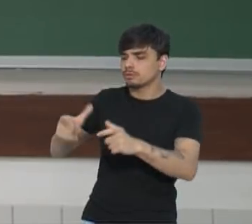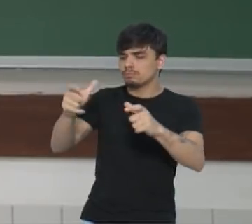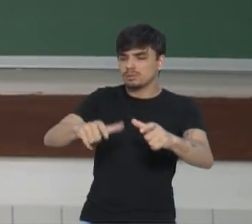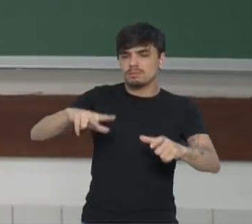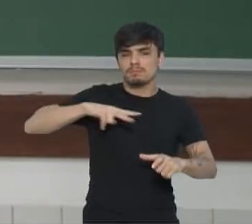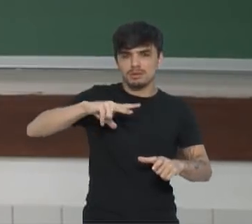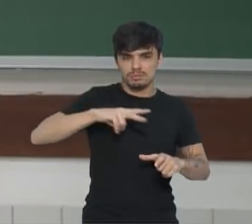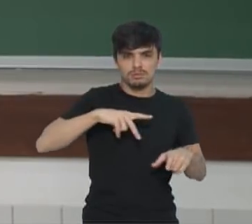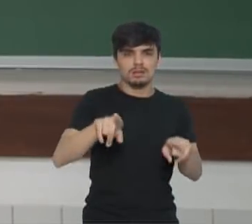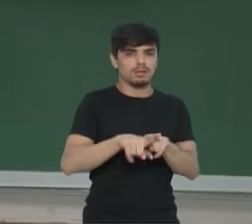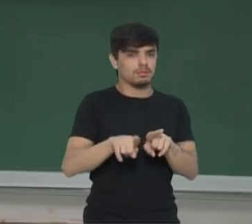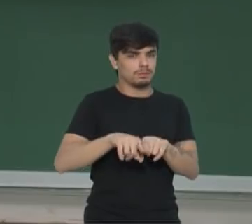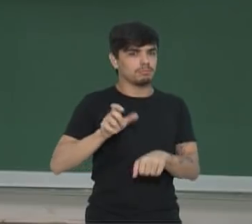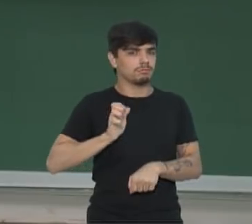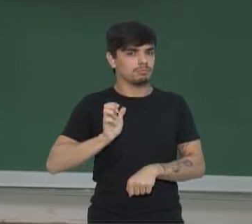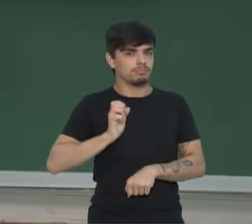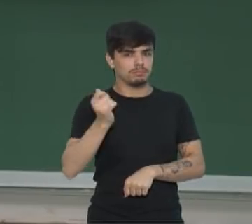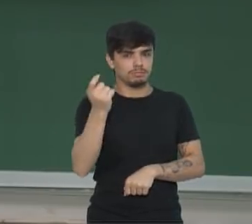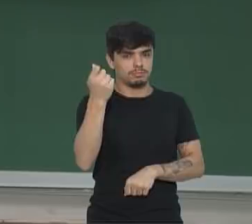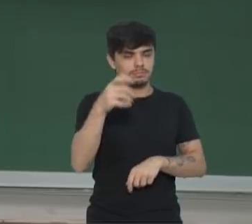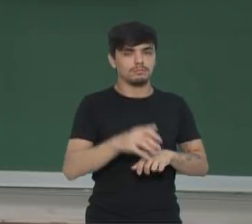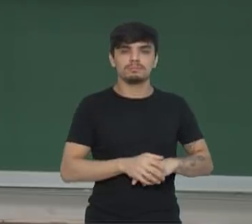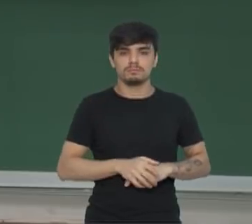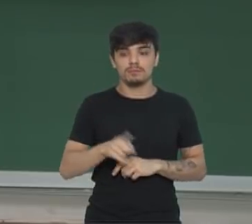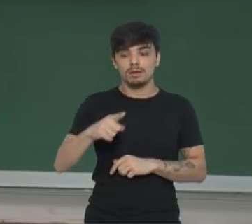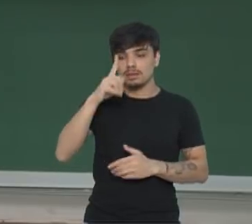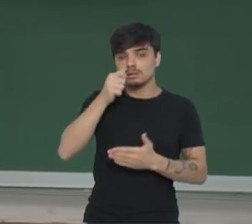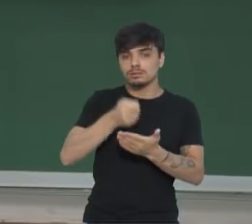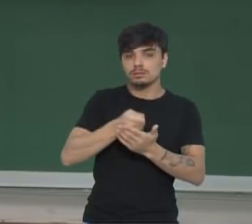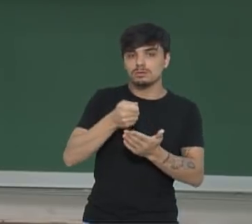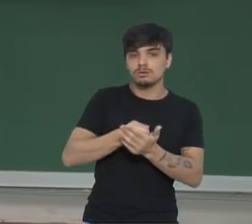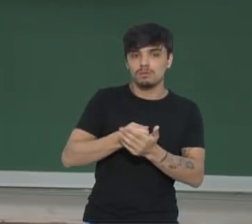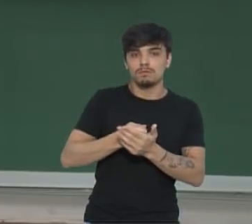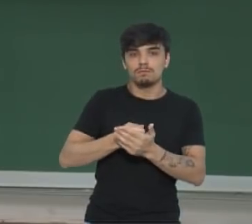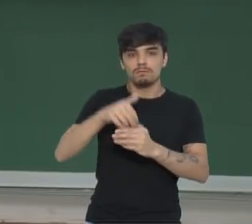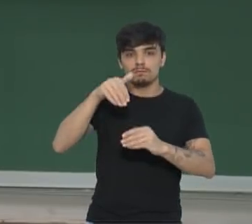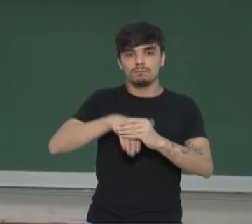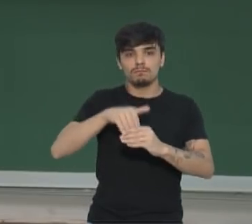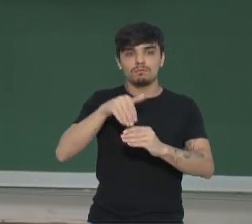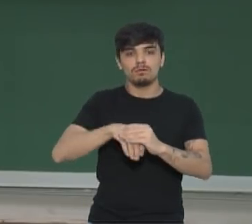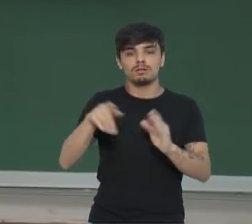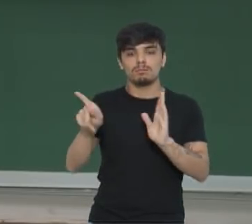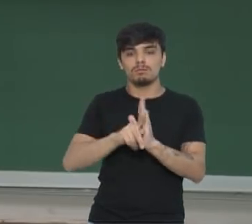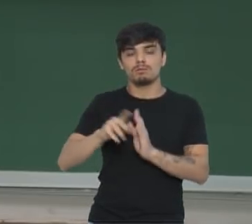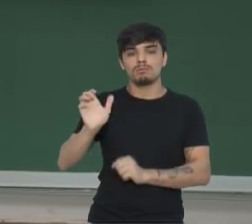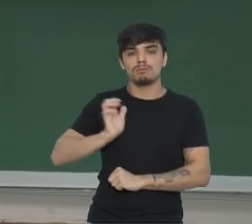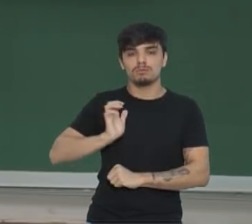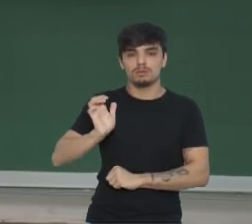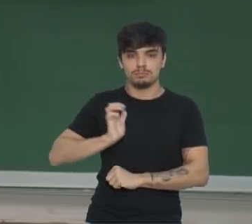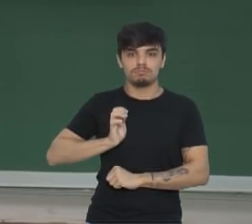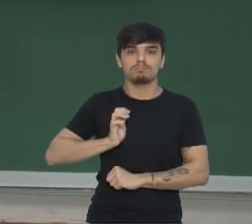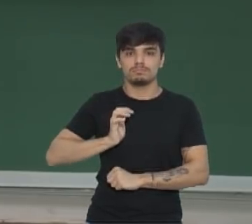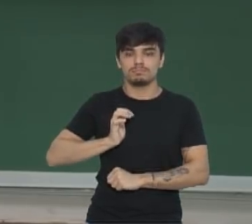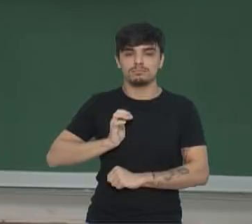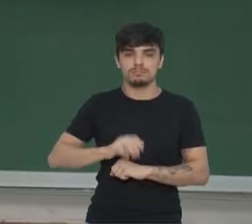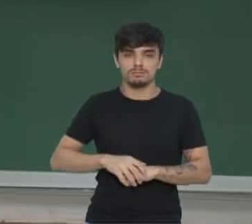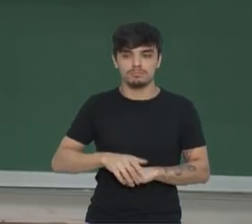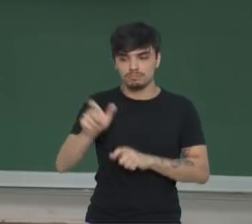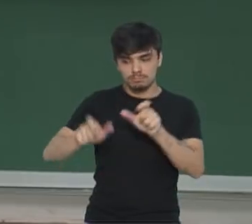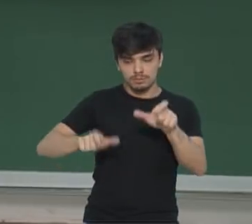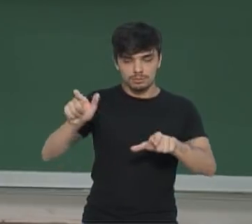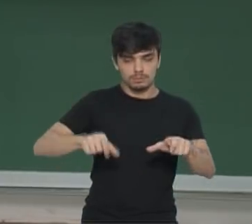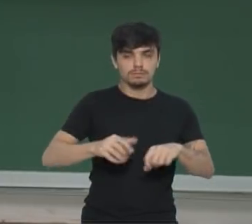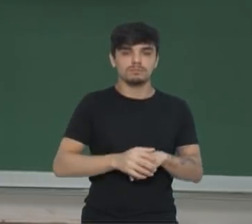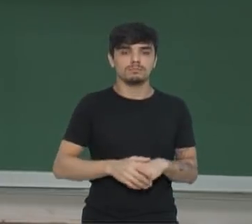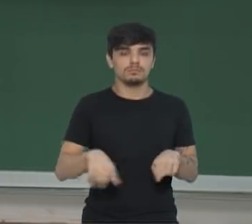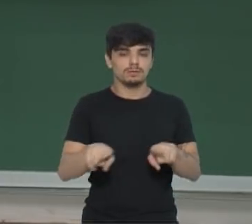dinheiro. Eles defendiam que o voto deveria ser só para os ricos, que o voto era algo censitário, certo? E